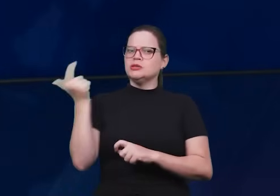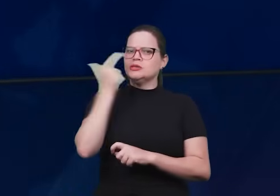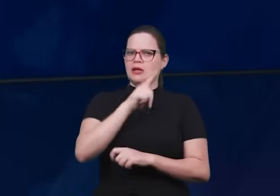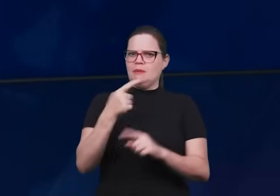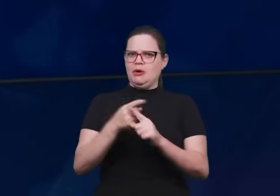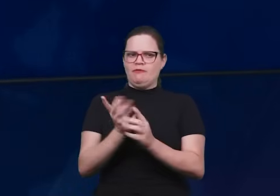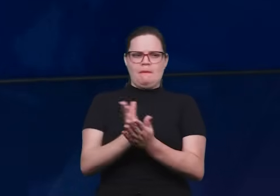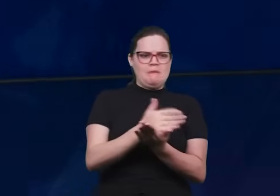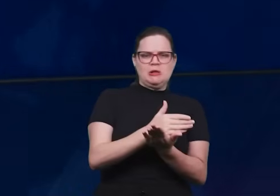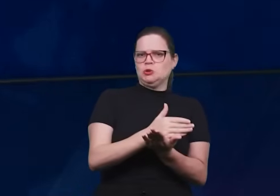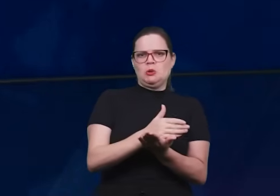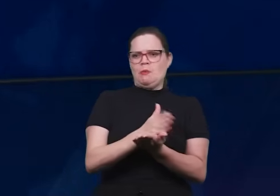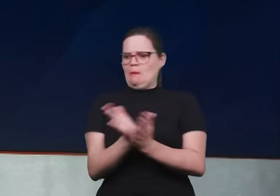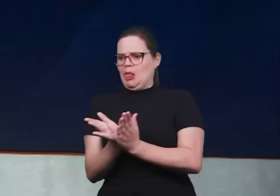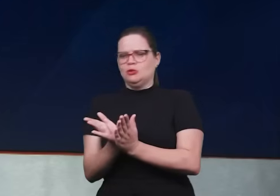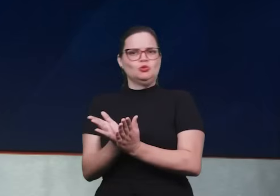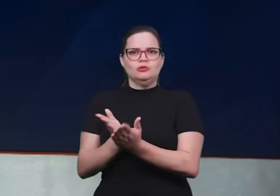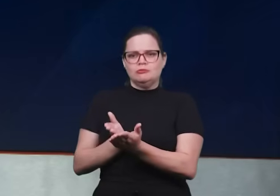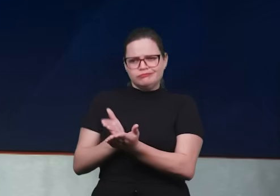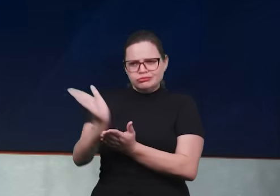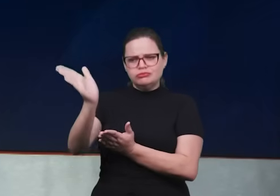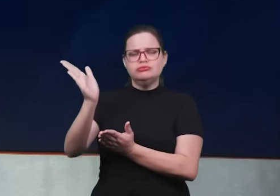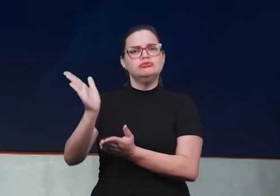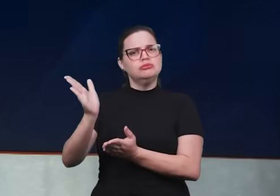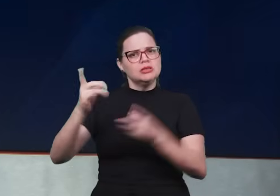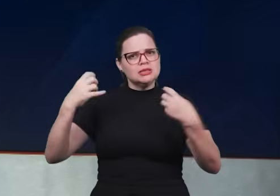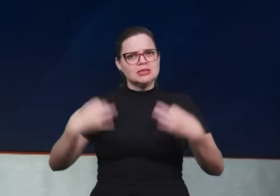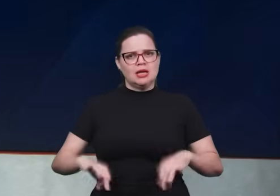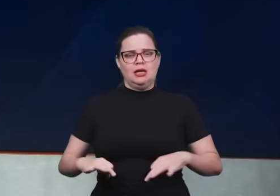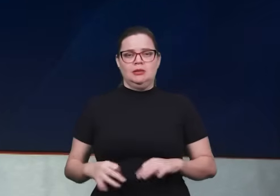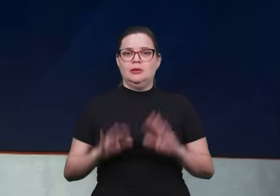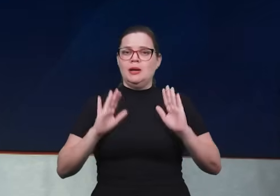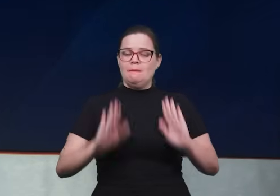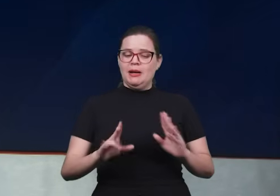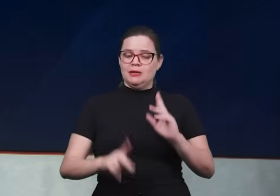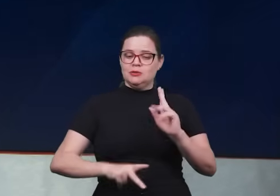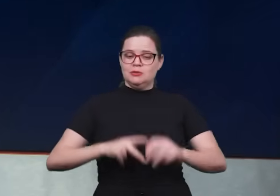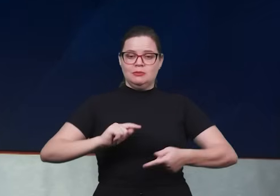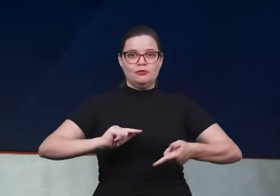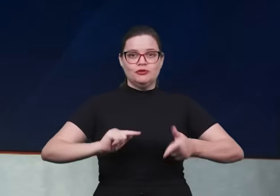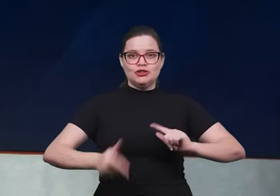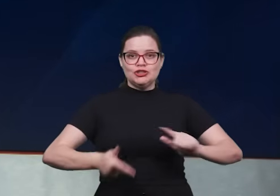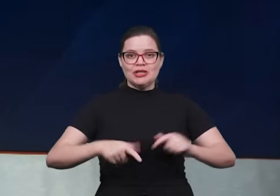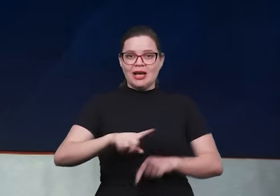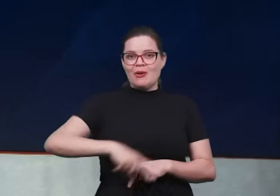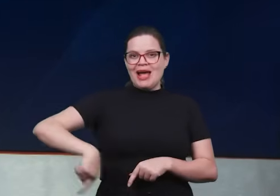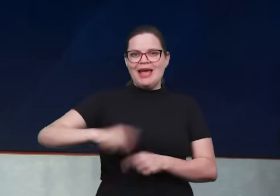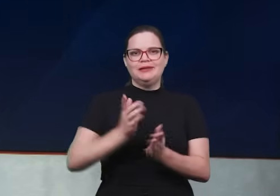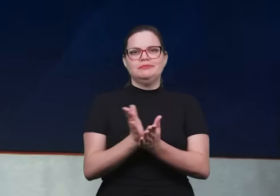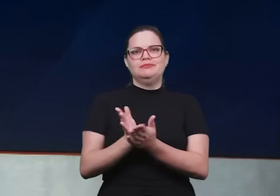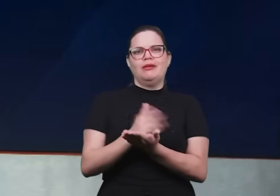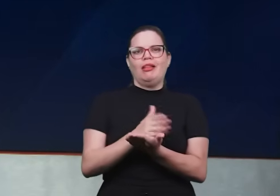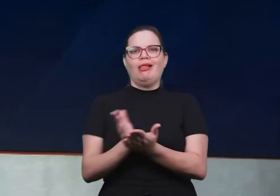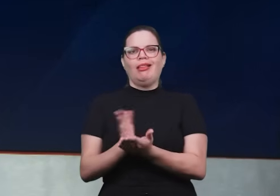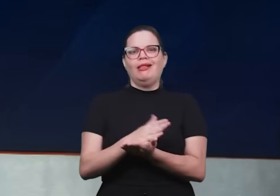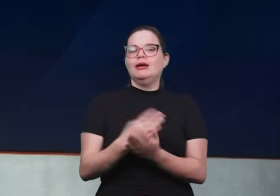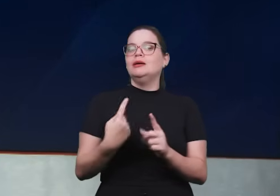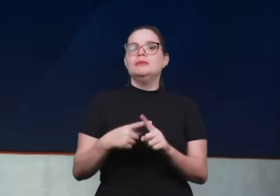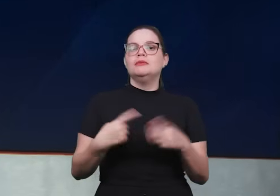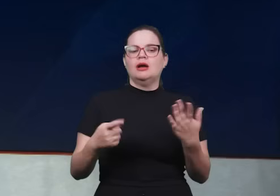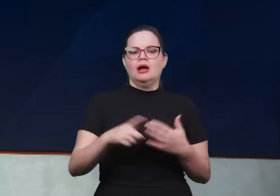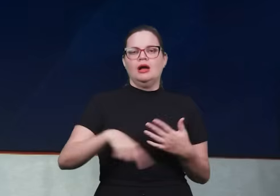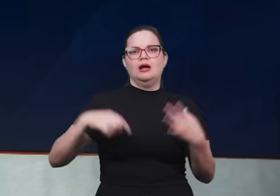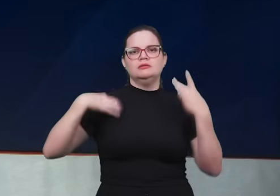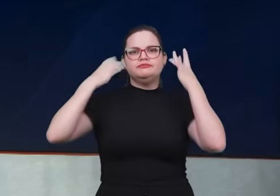e nem para a esquerda. A causa primária da inconstância de Israel foi que Israel deixou